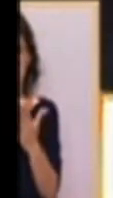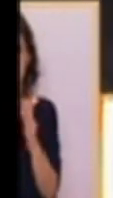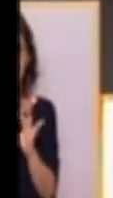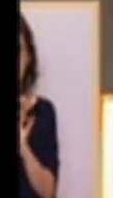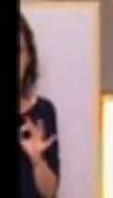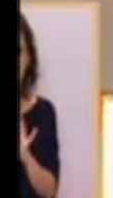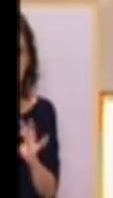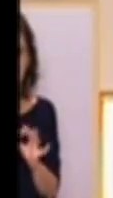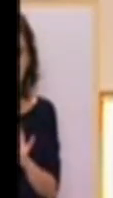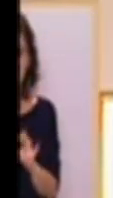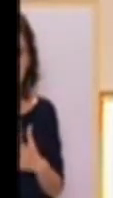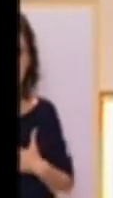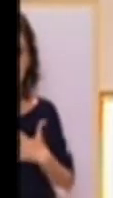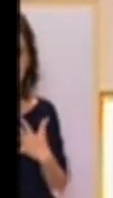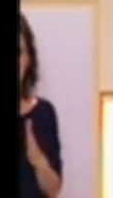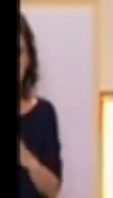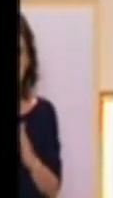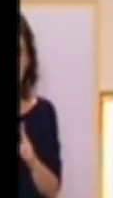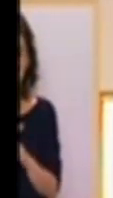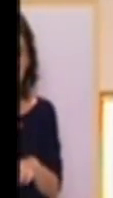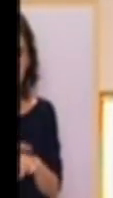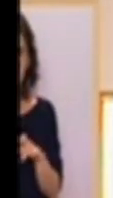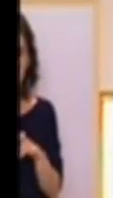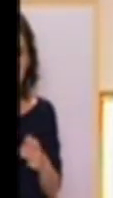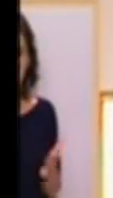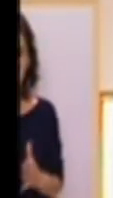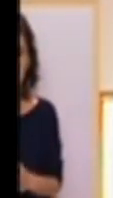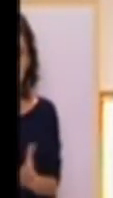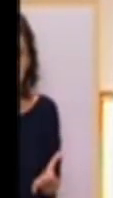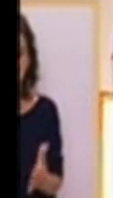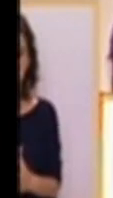tão bonito e foi tão gratificante, sabes, durante aquele tempo todo que